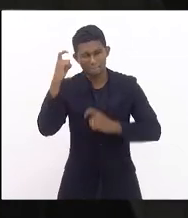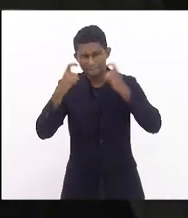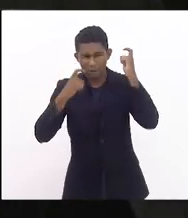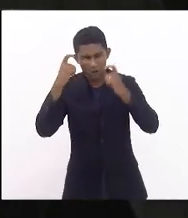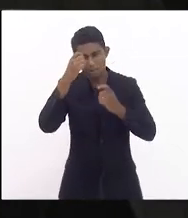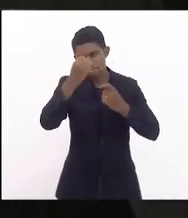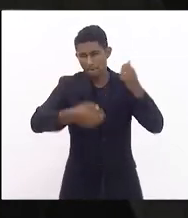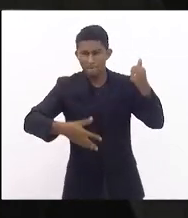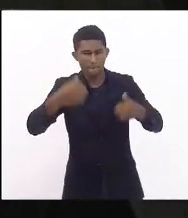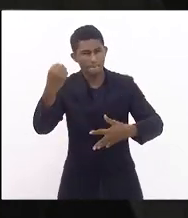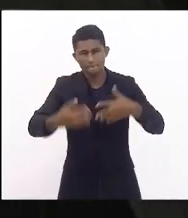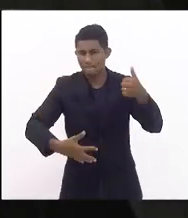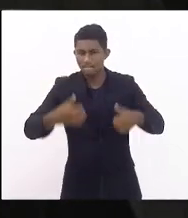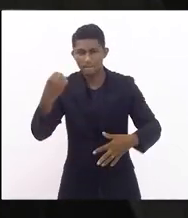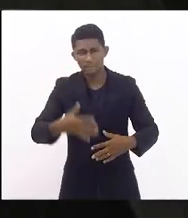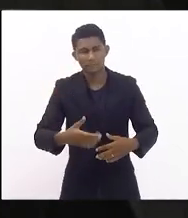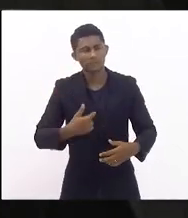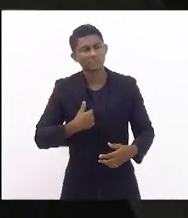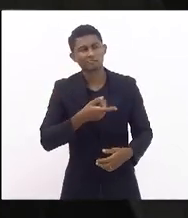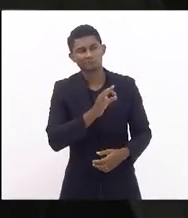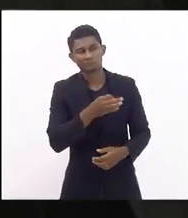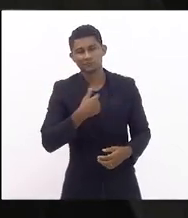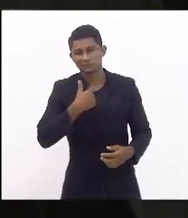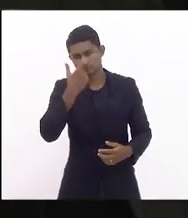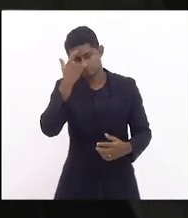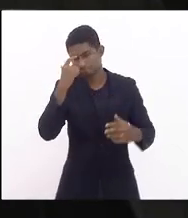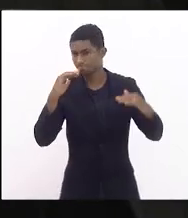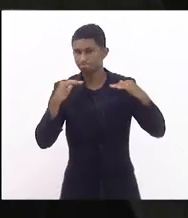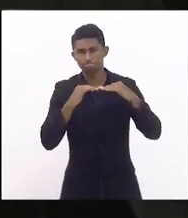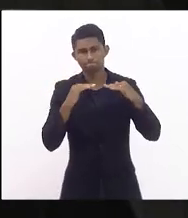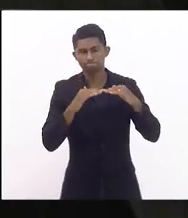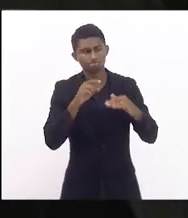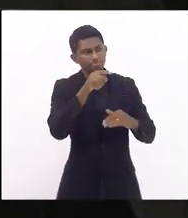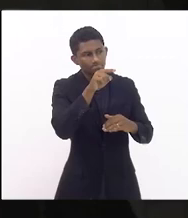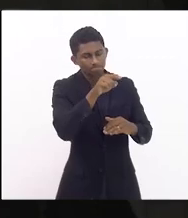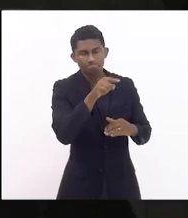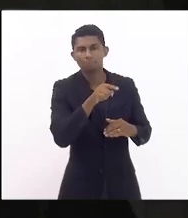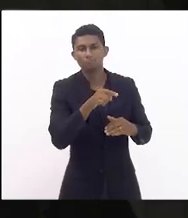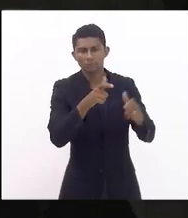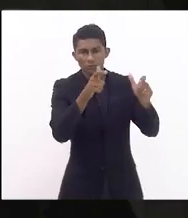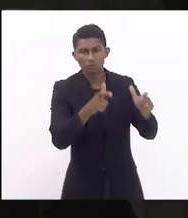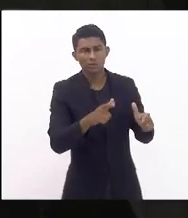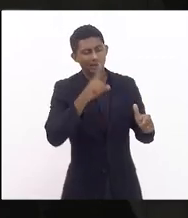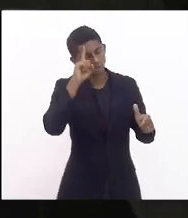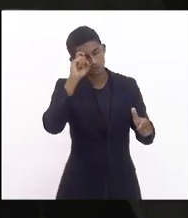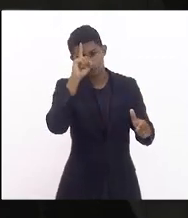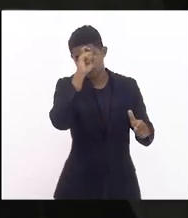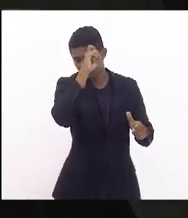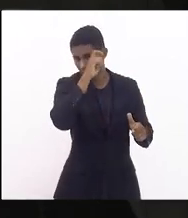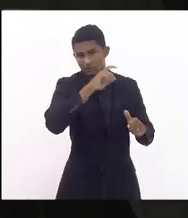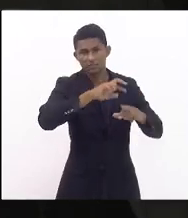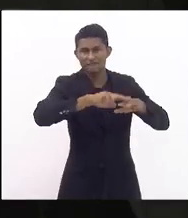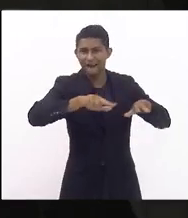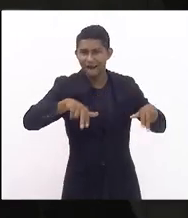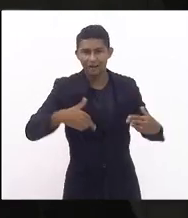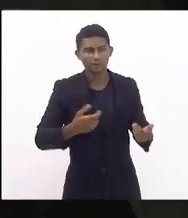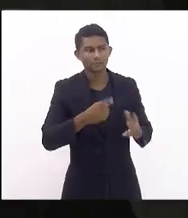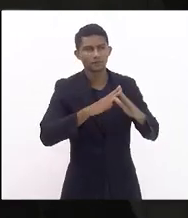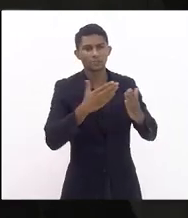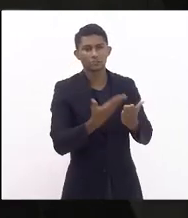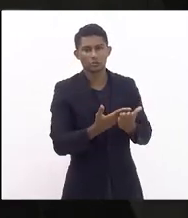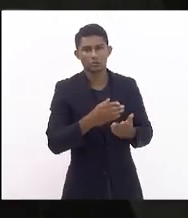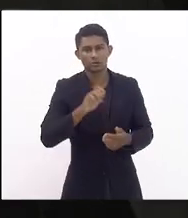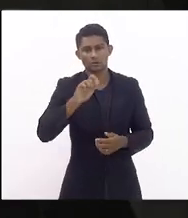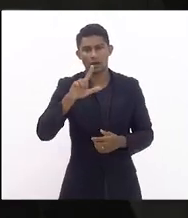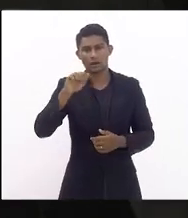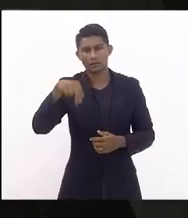tribuna, sobre as condições difíceis, adversas até, em que encontrou em funcionamento a Escola Municipal Allan Kardec,